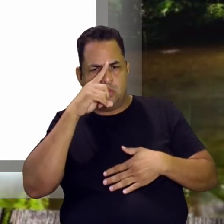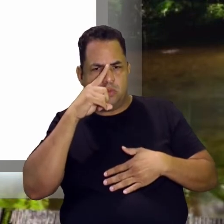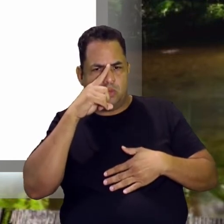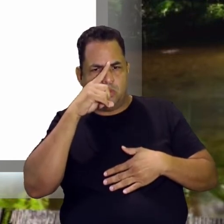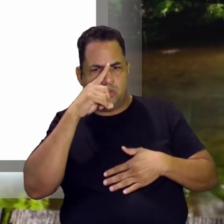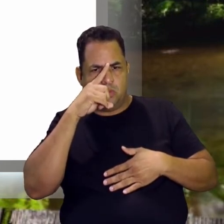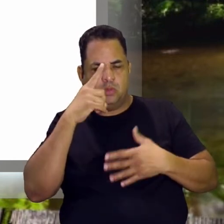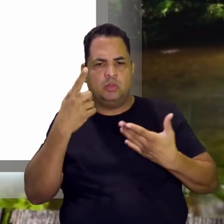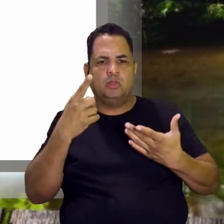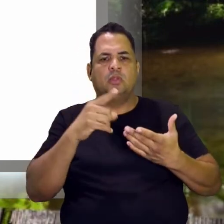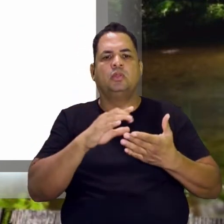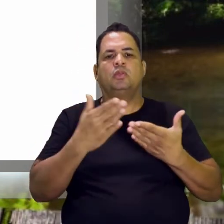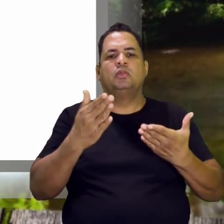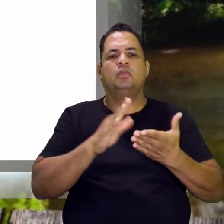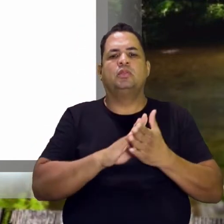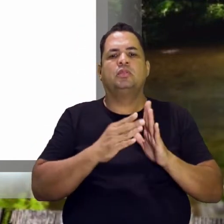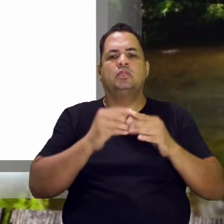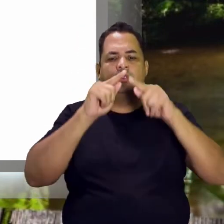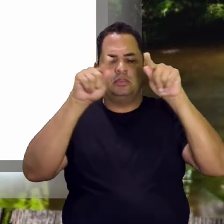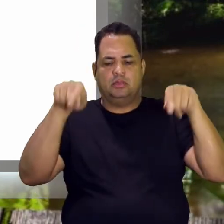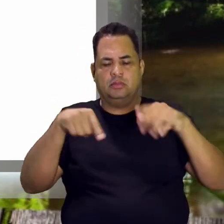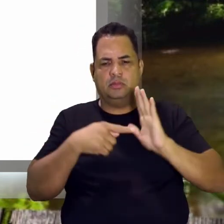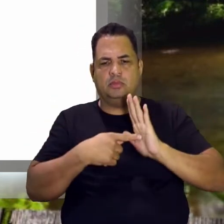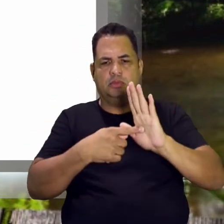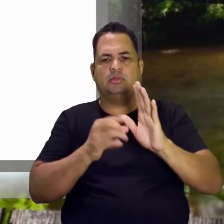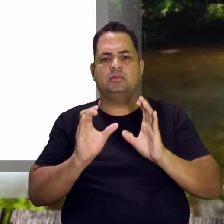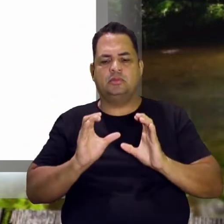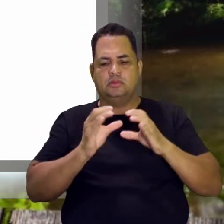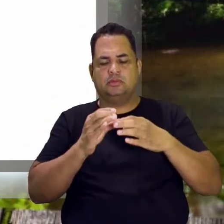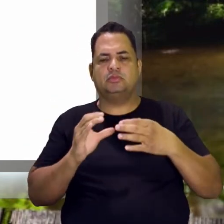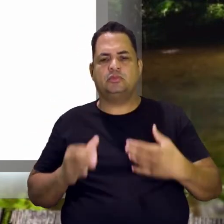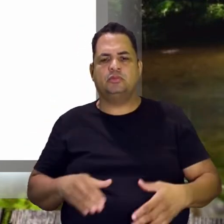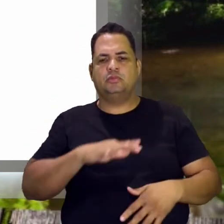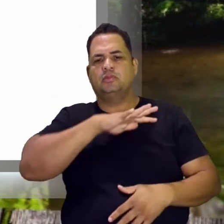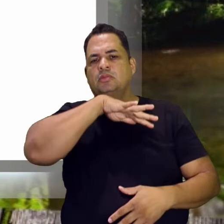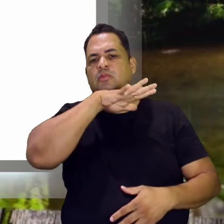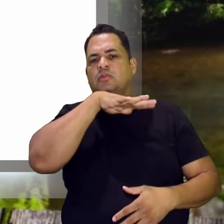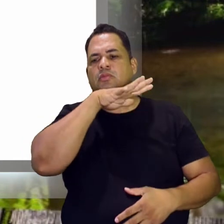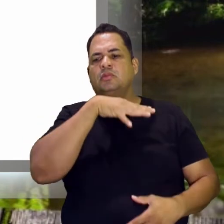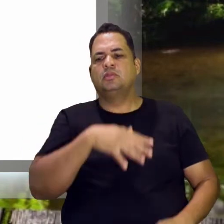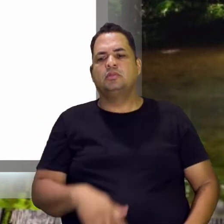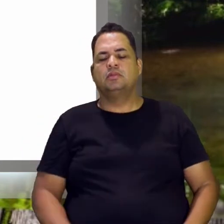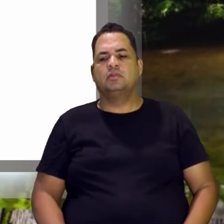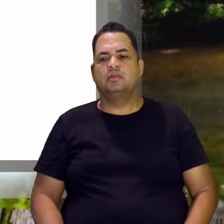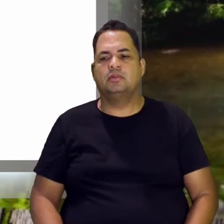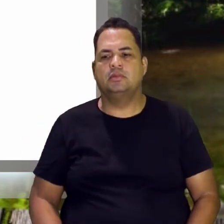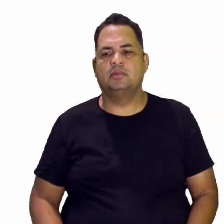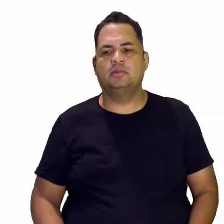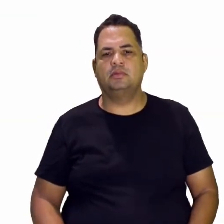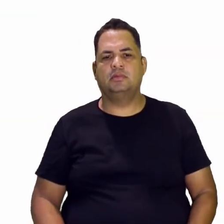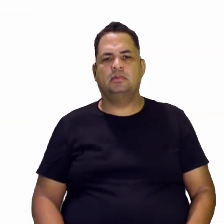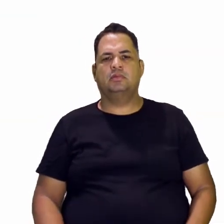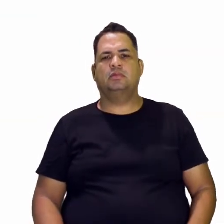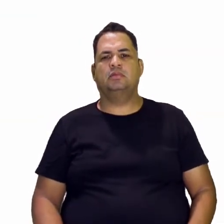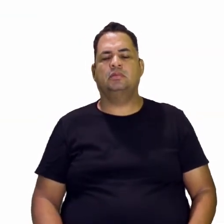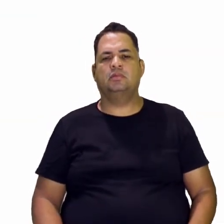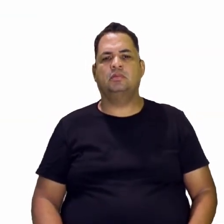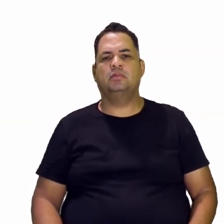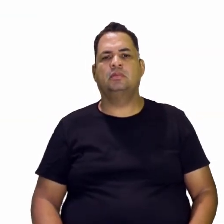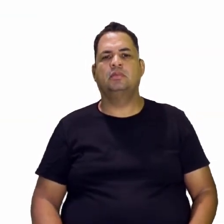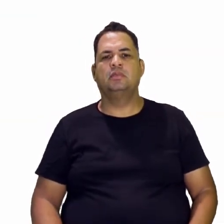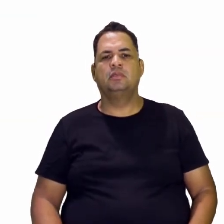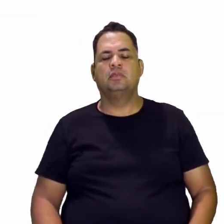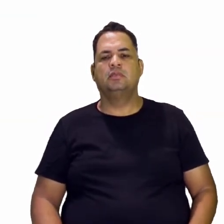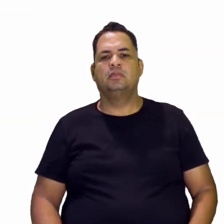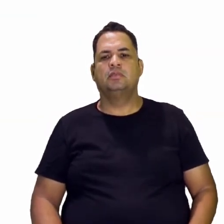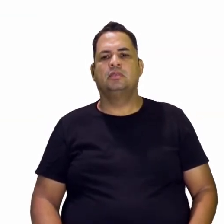uma tabela lá que especifica todos esses grupos. Tudo bem? Então vamos ali para o nosso quadro. Olha lá.